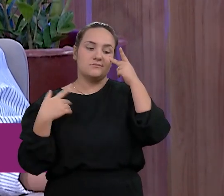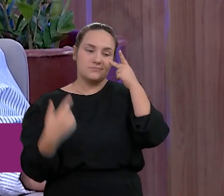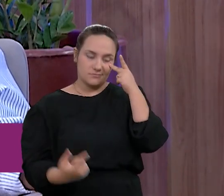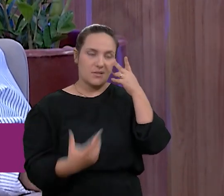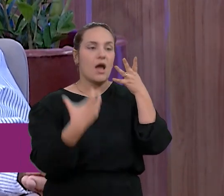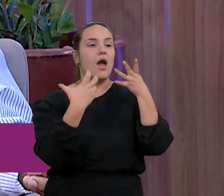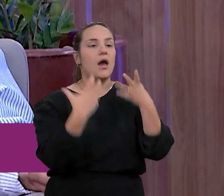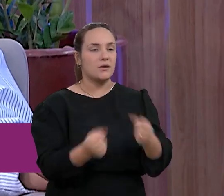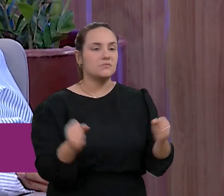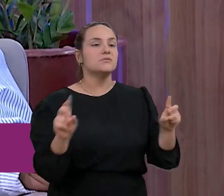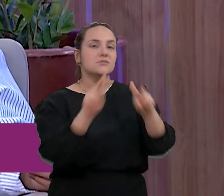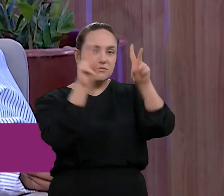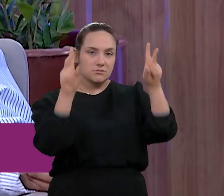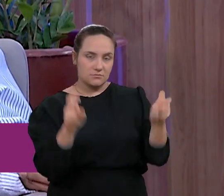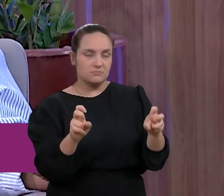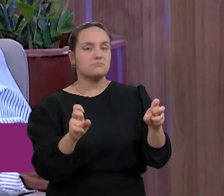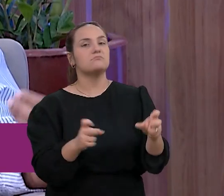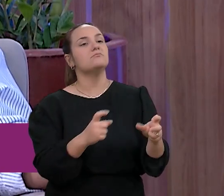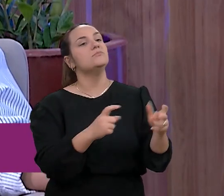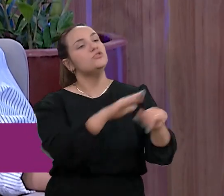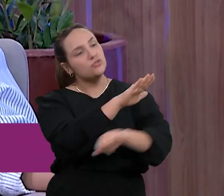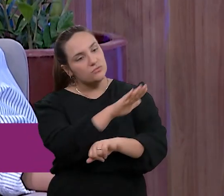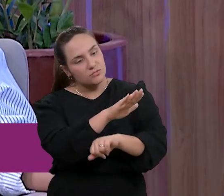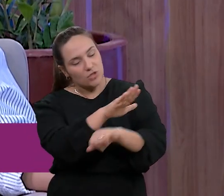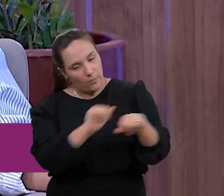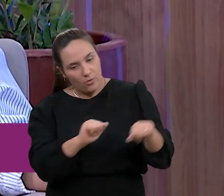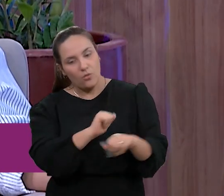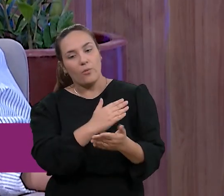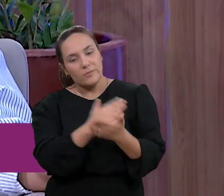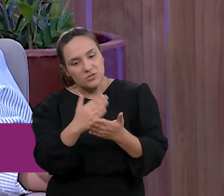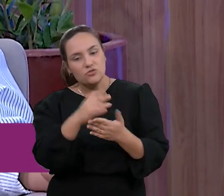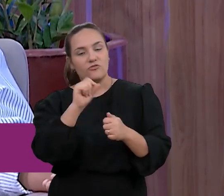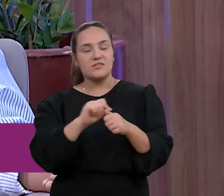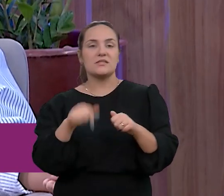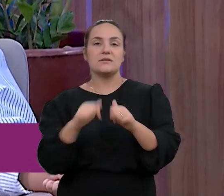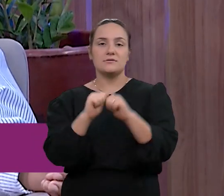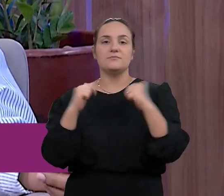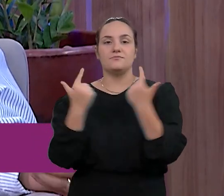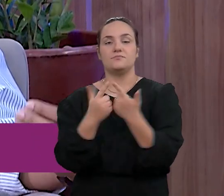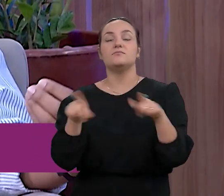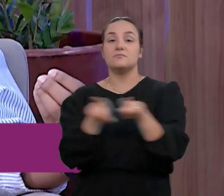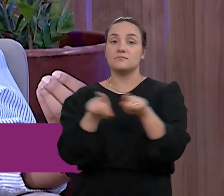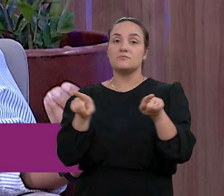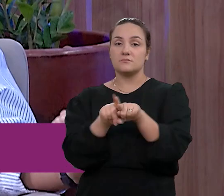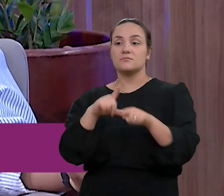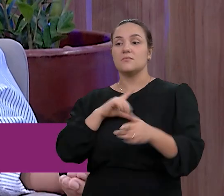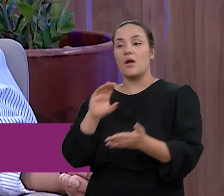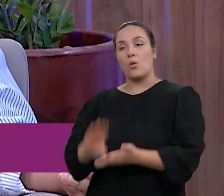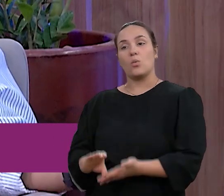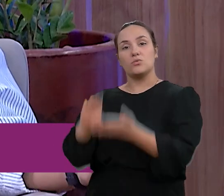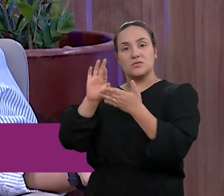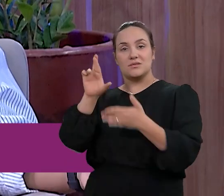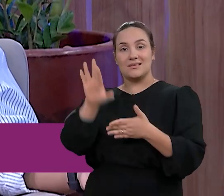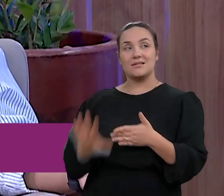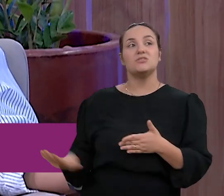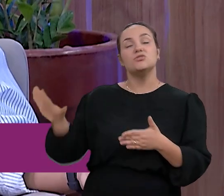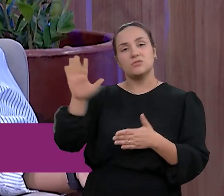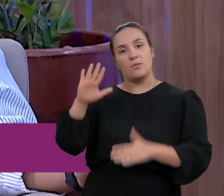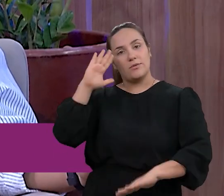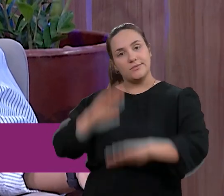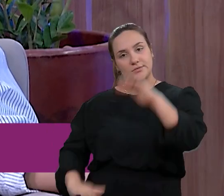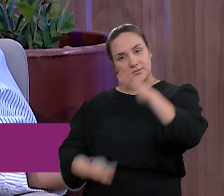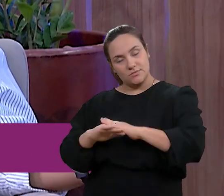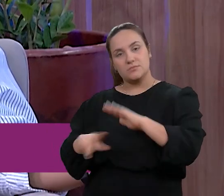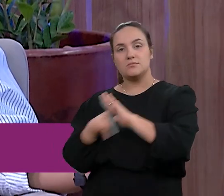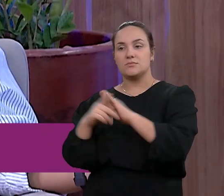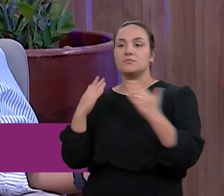que acolheram a casa a causa E trouxeram a causa institucionalmente aqui pra assembleia nós temos os conselhos regionais